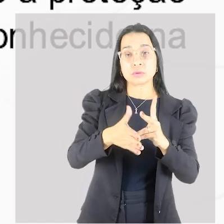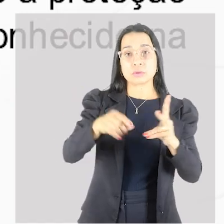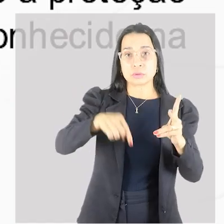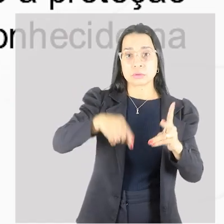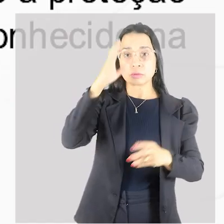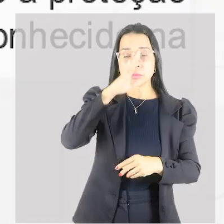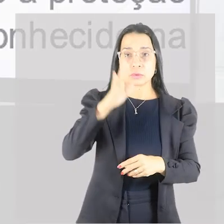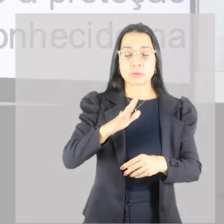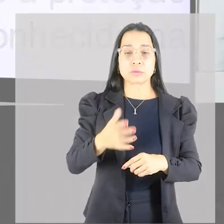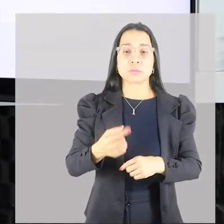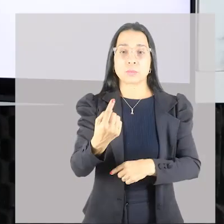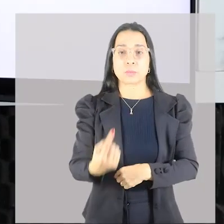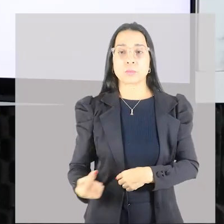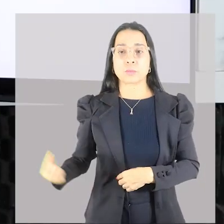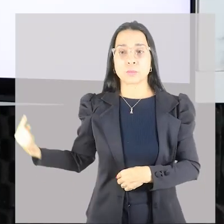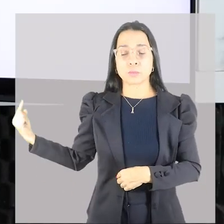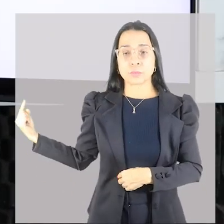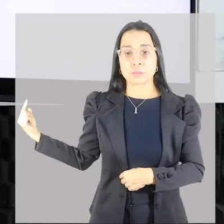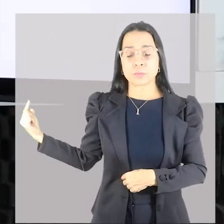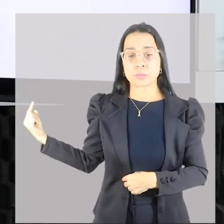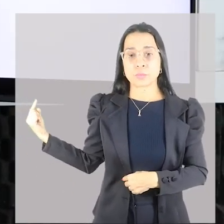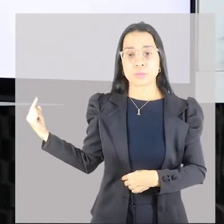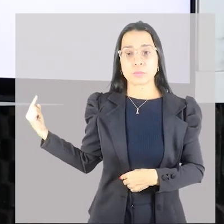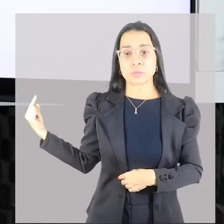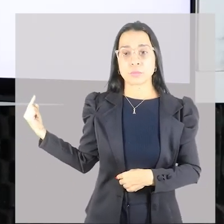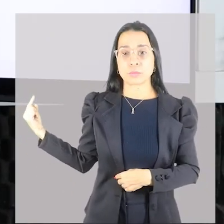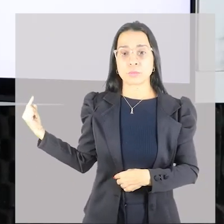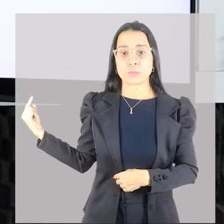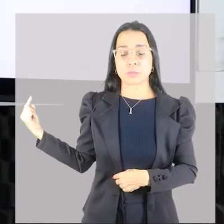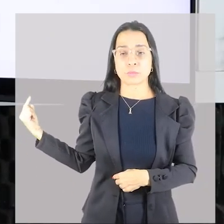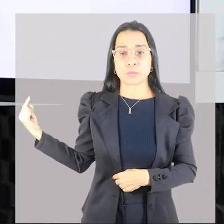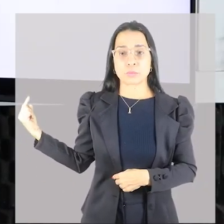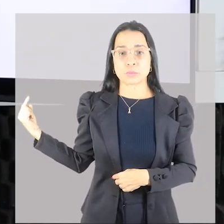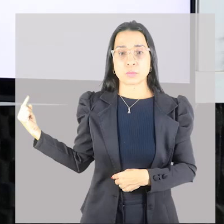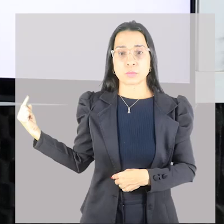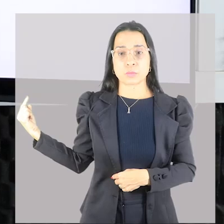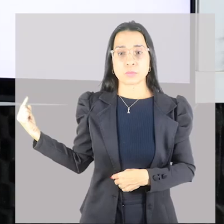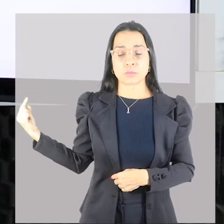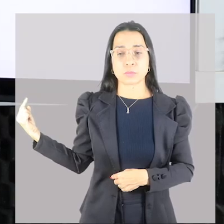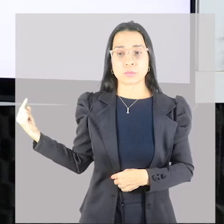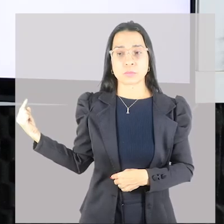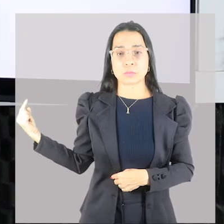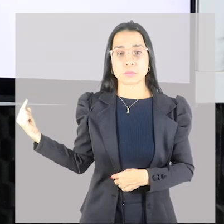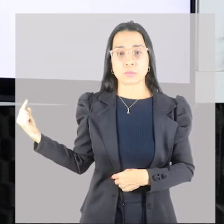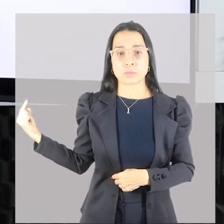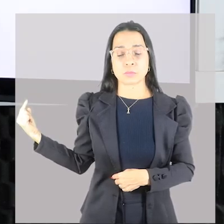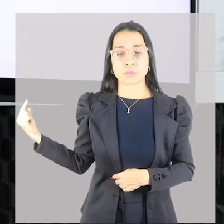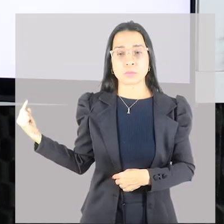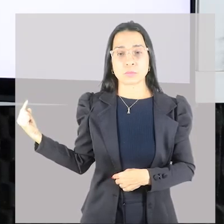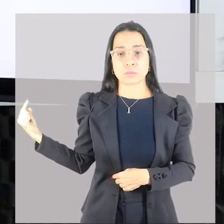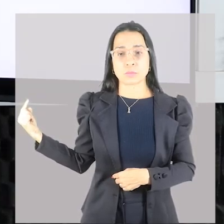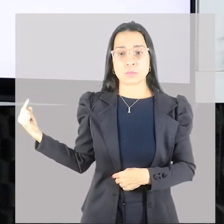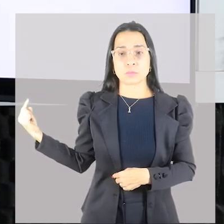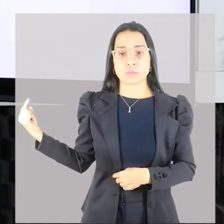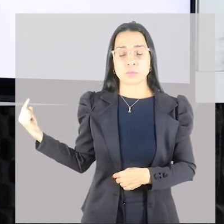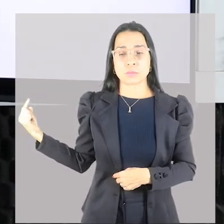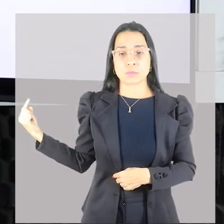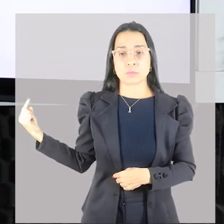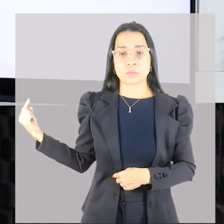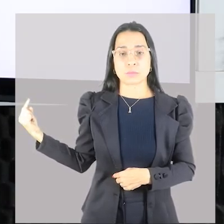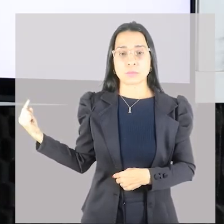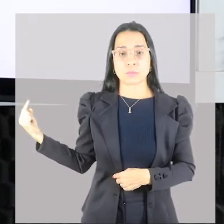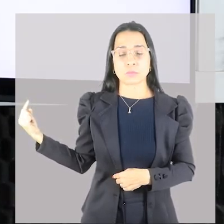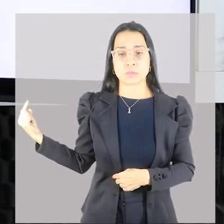brasileiro luta pela proteção do direito dos índios brasileiros, principalmente a proteção do seu povo, da sua cultura,